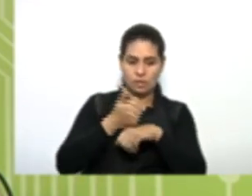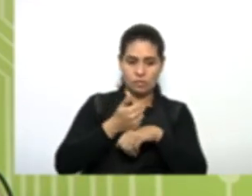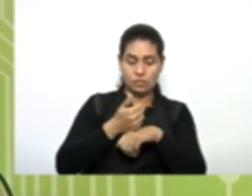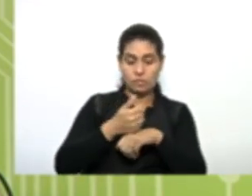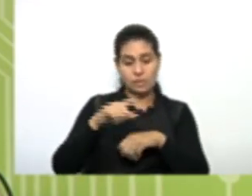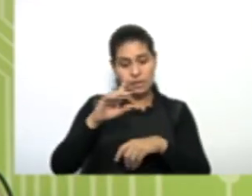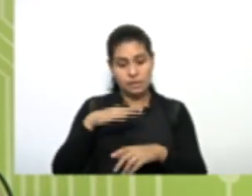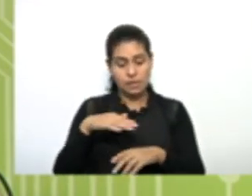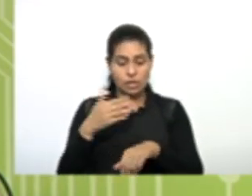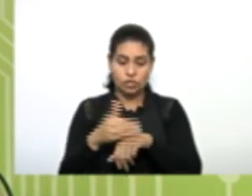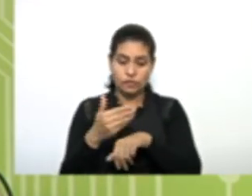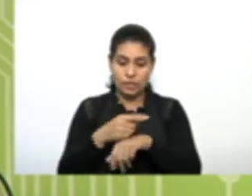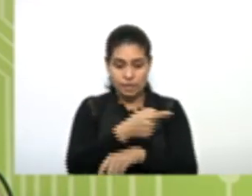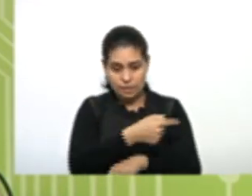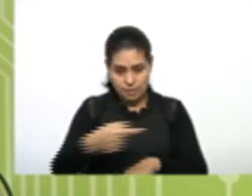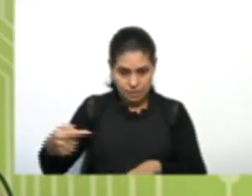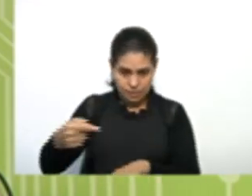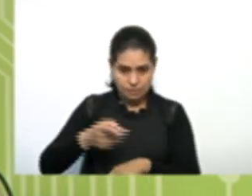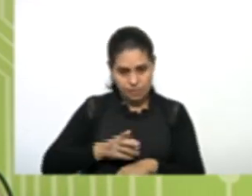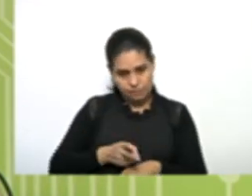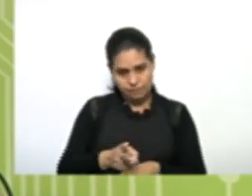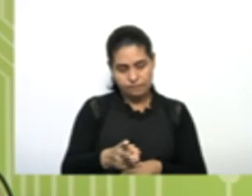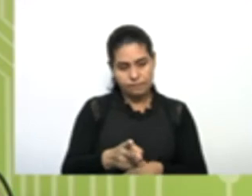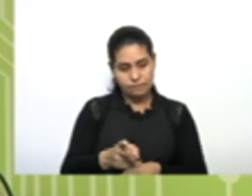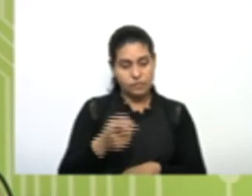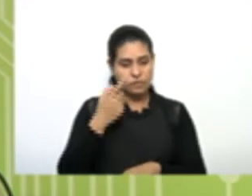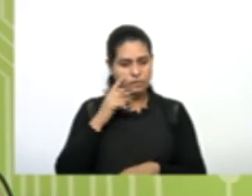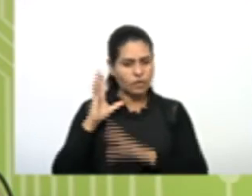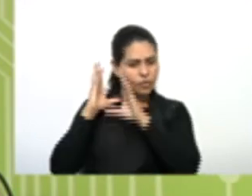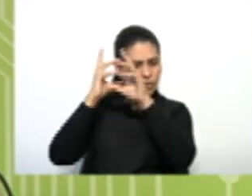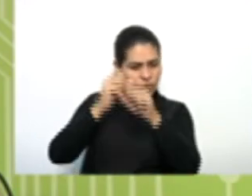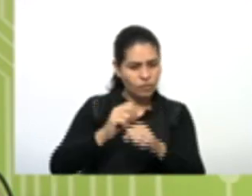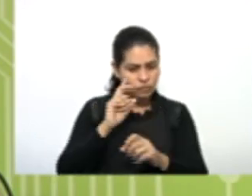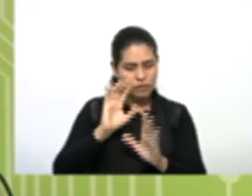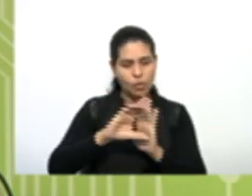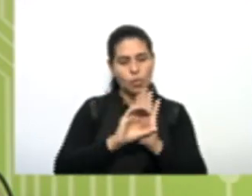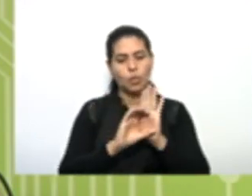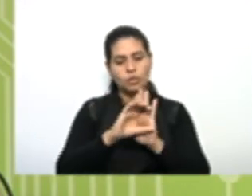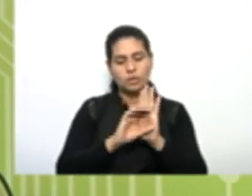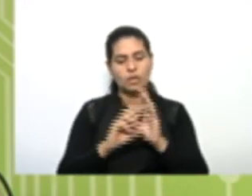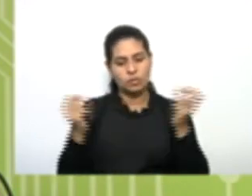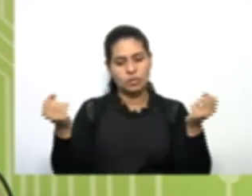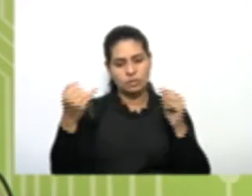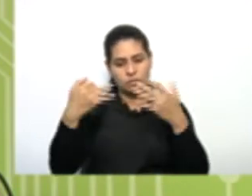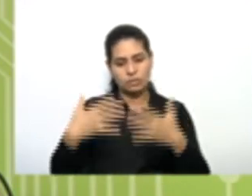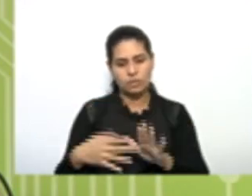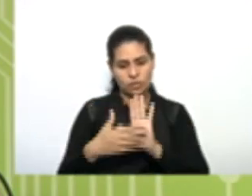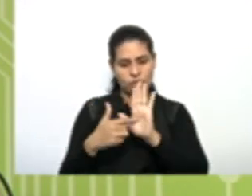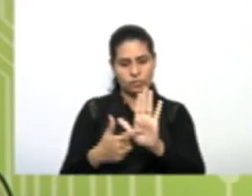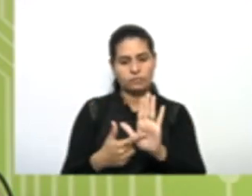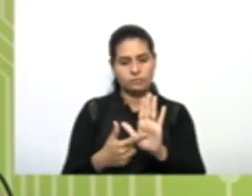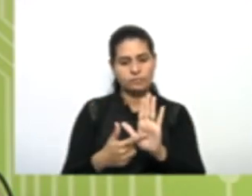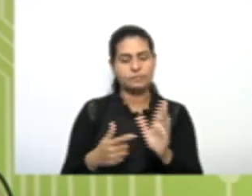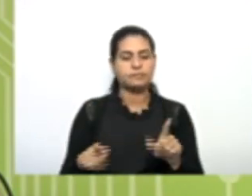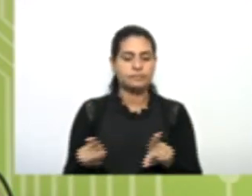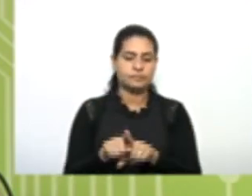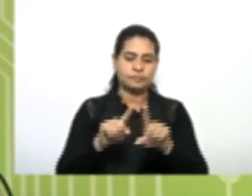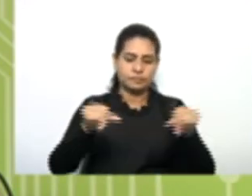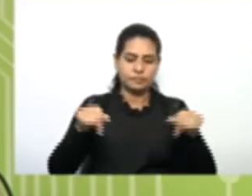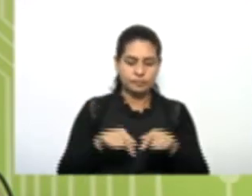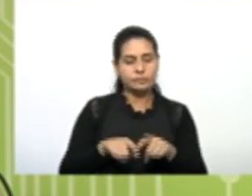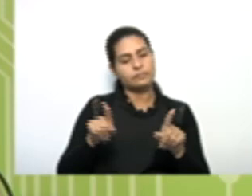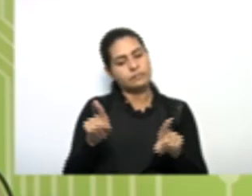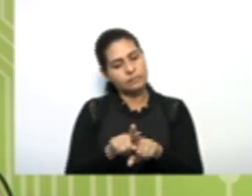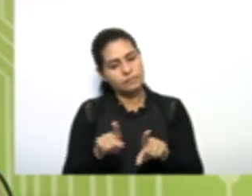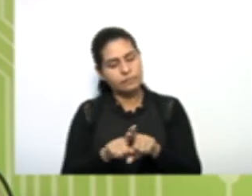atividade de percurso dessa semana. A atividade de percurso vai recapitular alguns desses conceitos que nós trabalhamos aqui na atividade de sala, mas